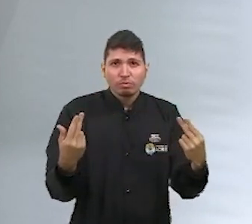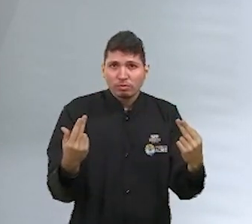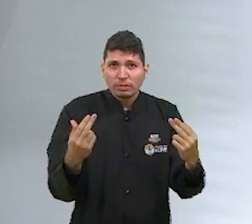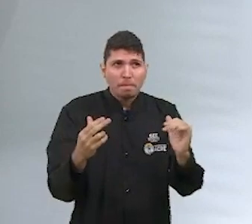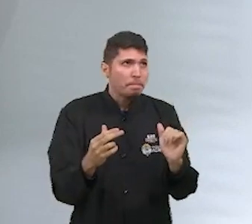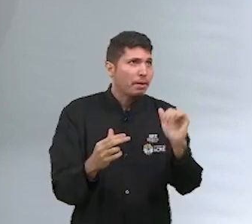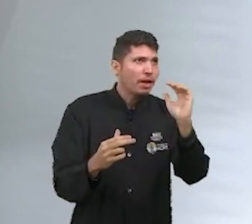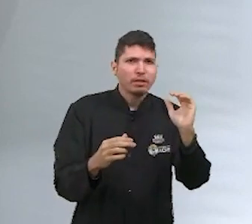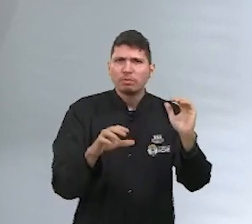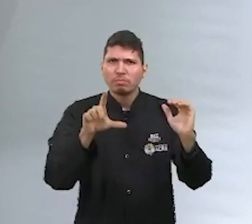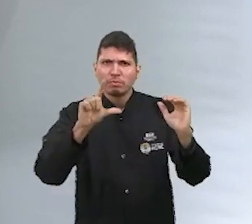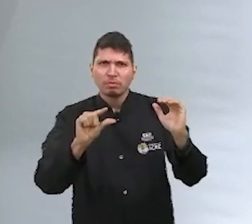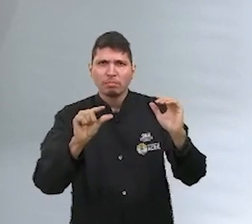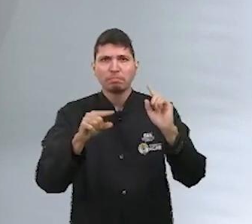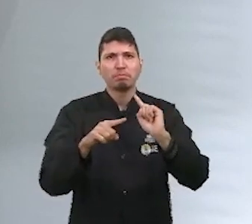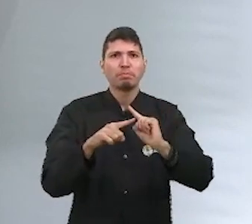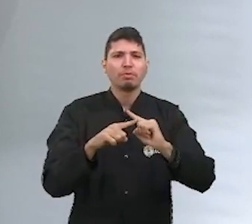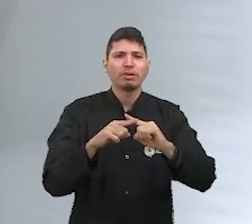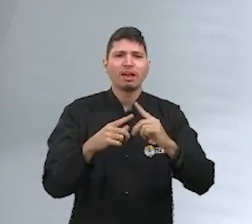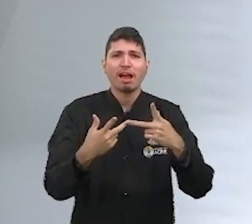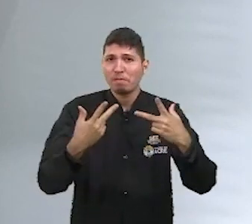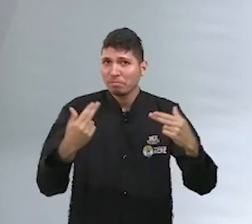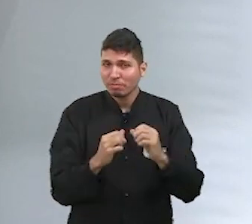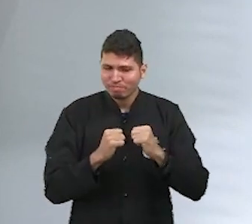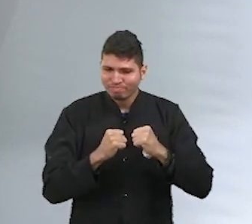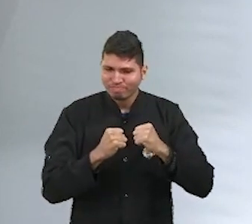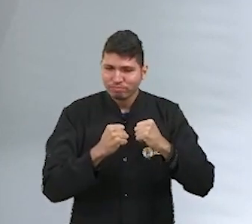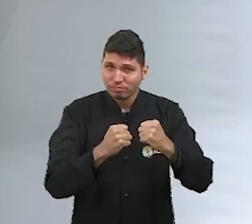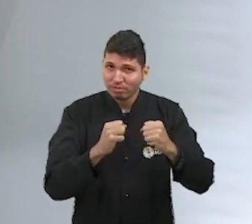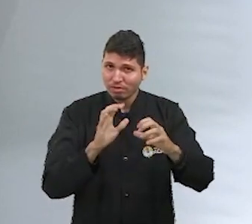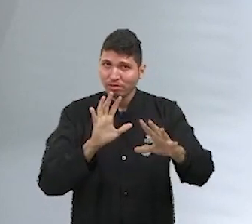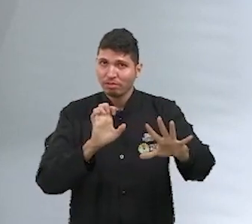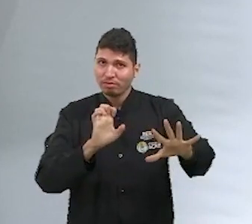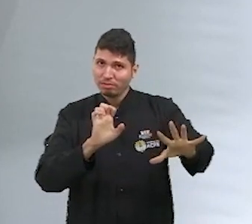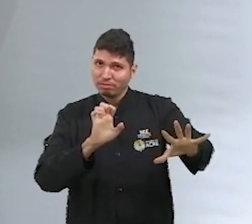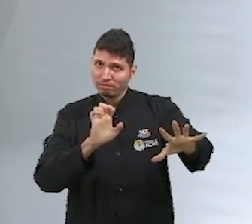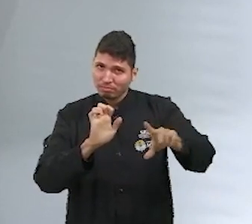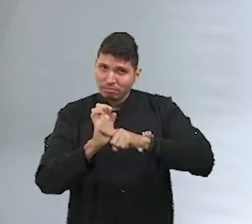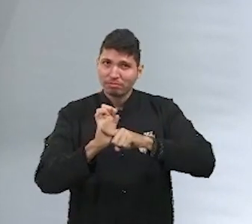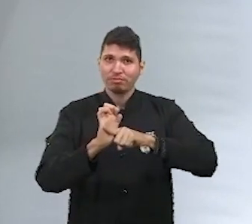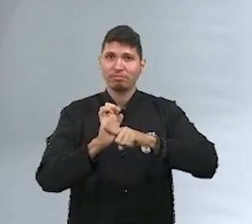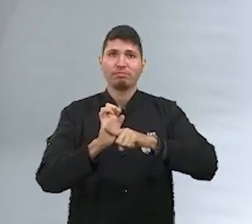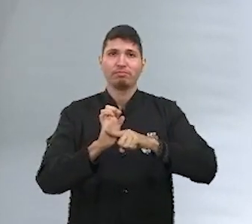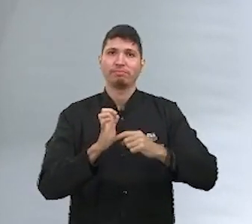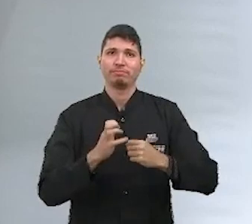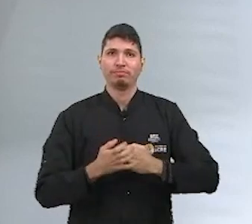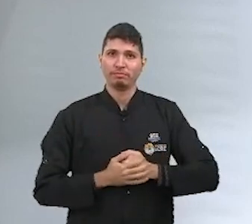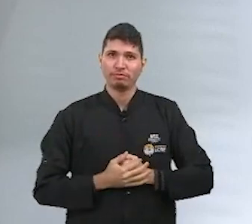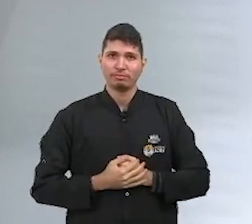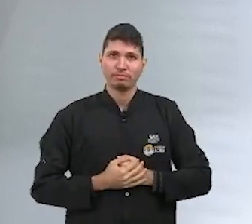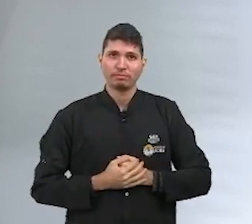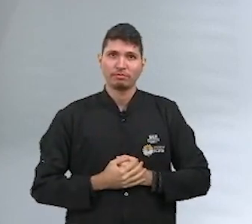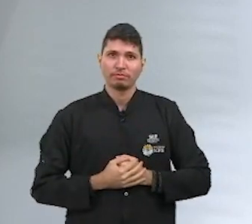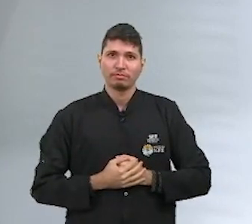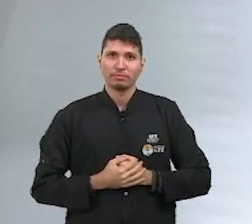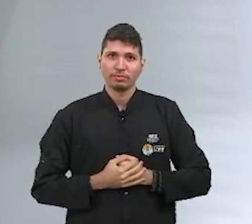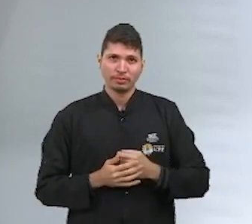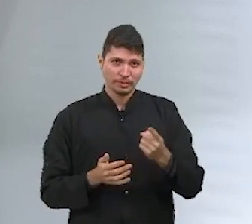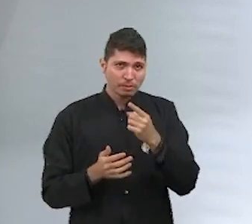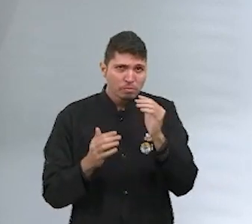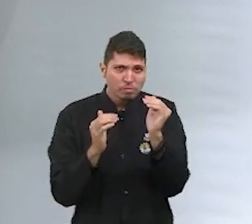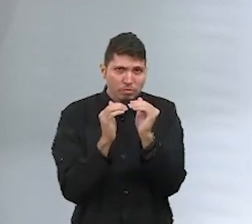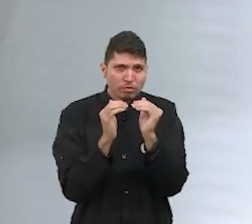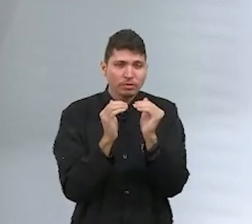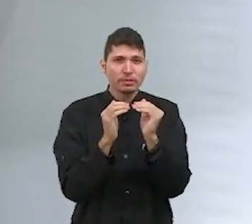possuem aí a mesma força, a mesma eletronegatividade. Então, concordam comigo